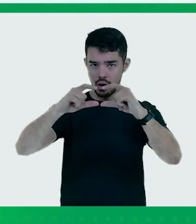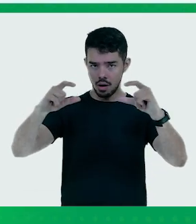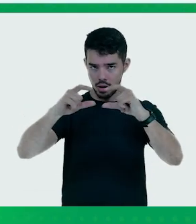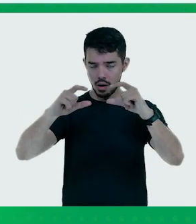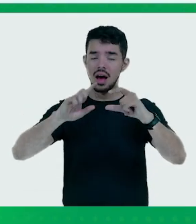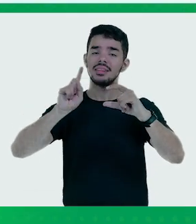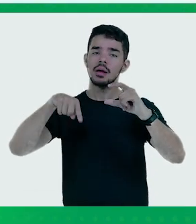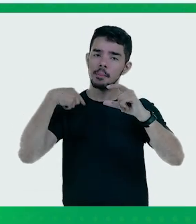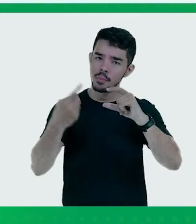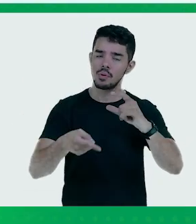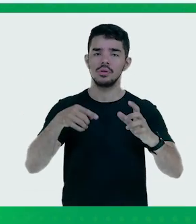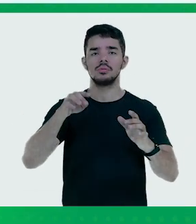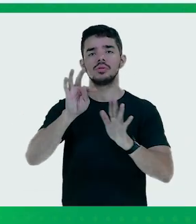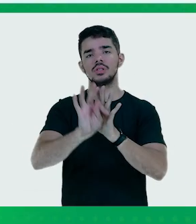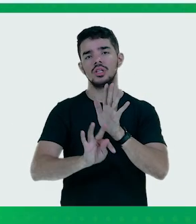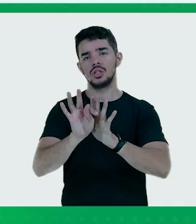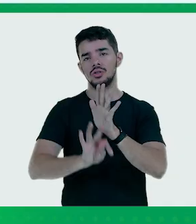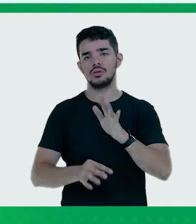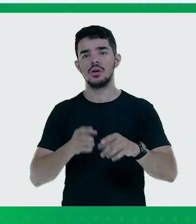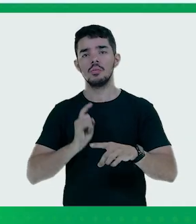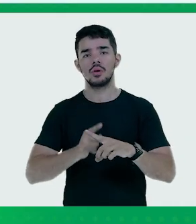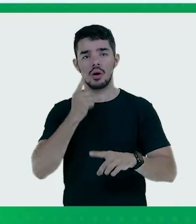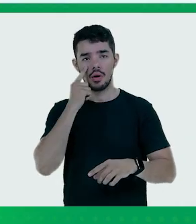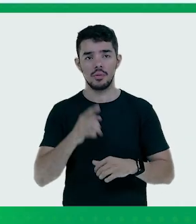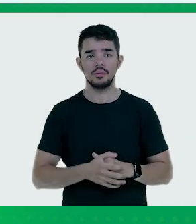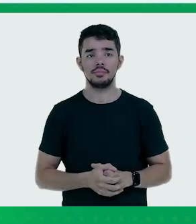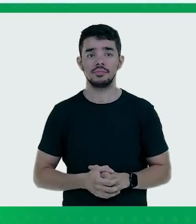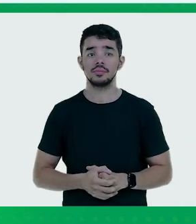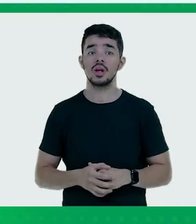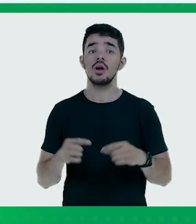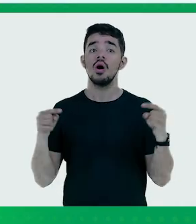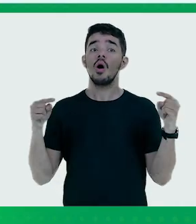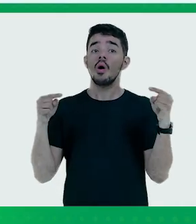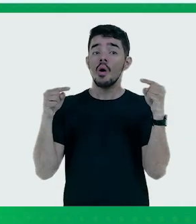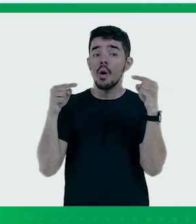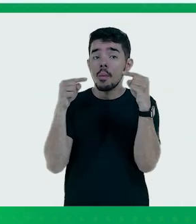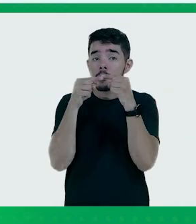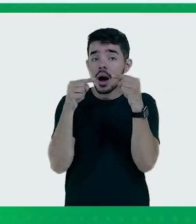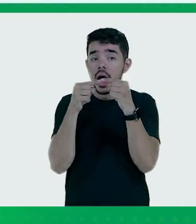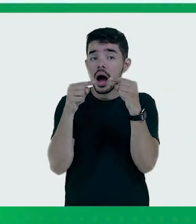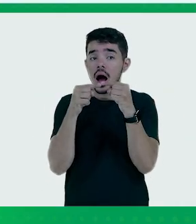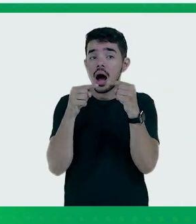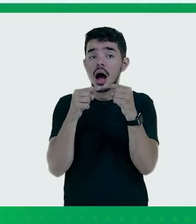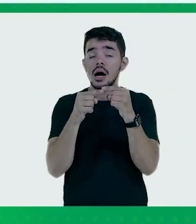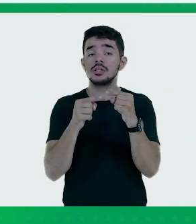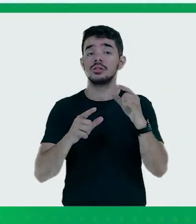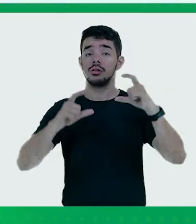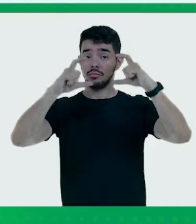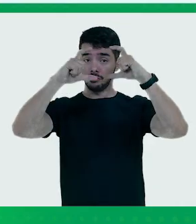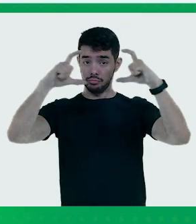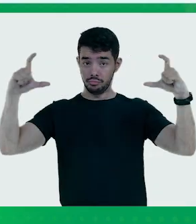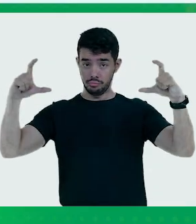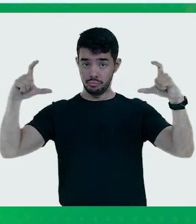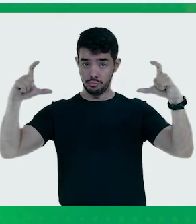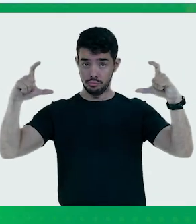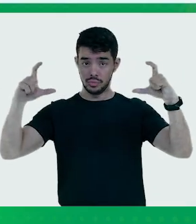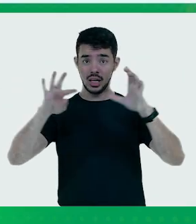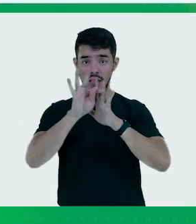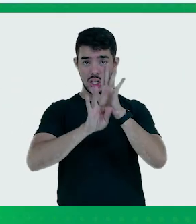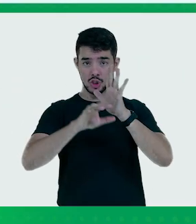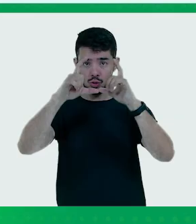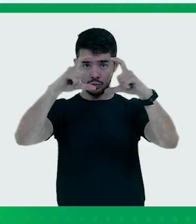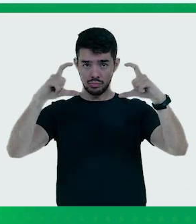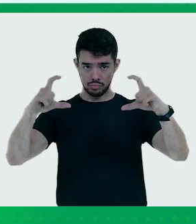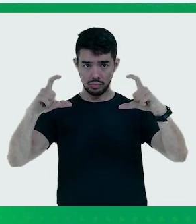o comando, para depois ir para o texto. Por quê? Com base no excerto, entendendo o excerto como trecho, né, como parte do